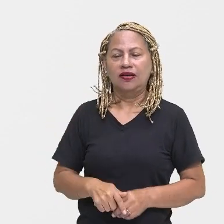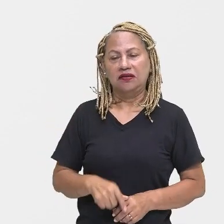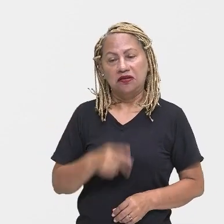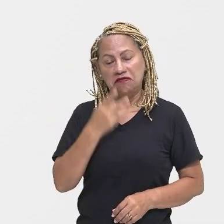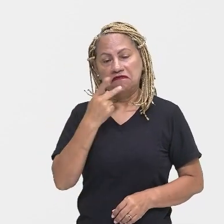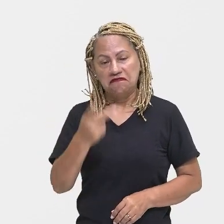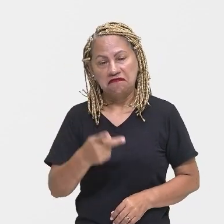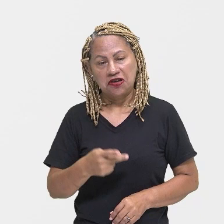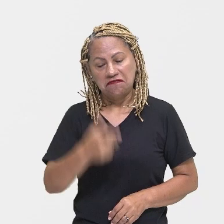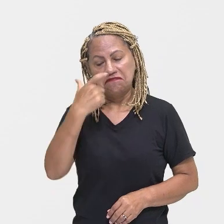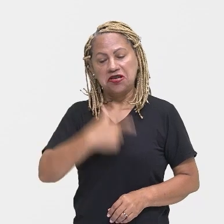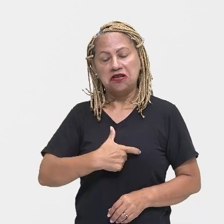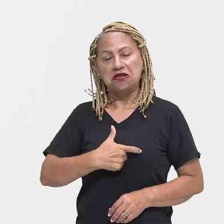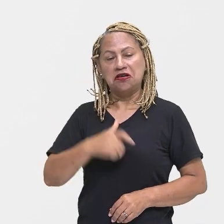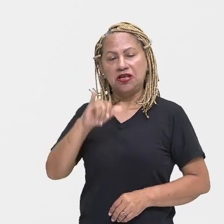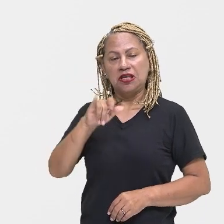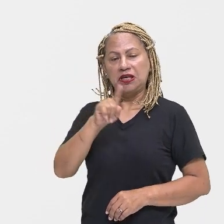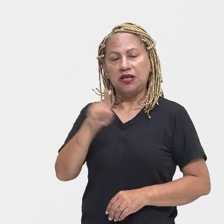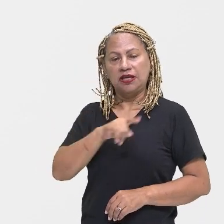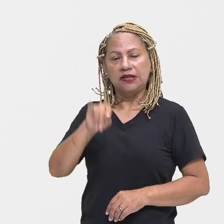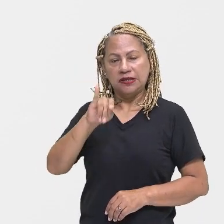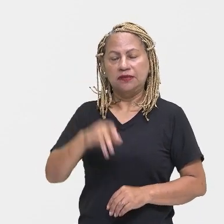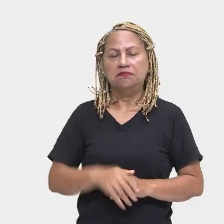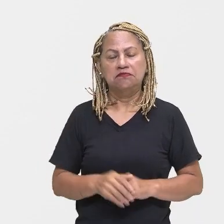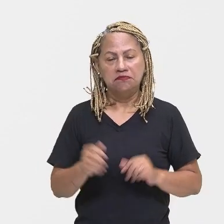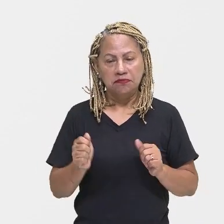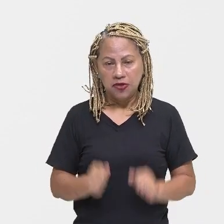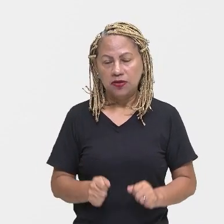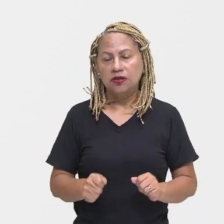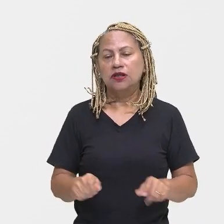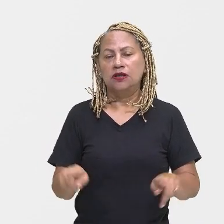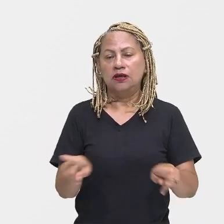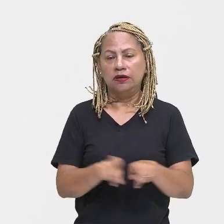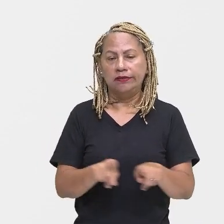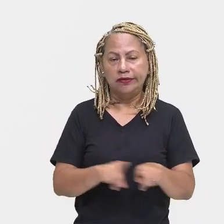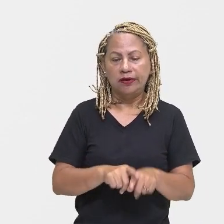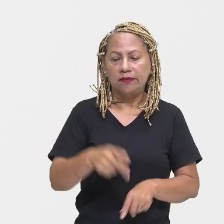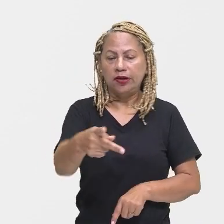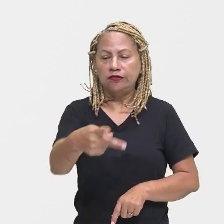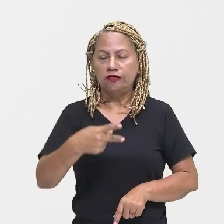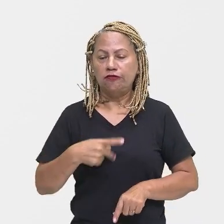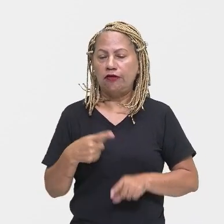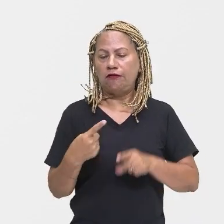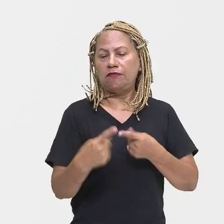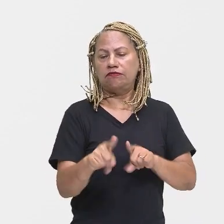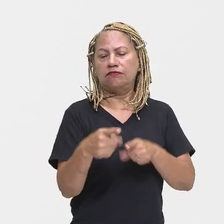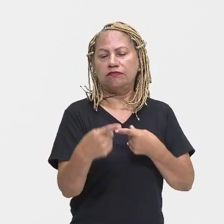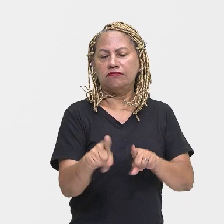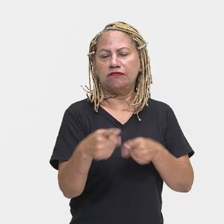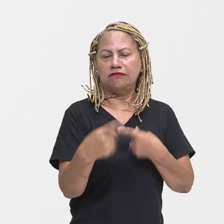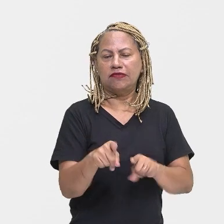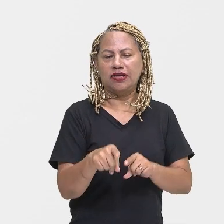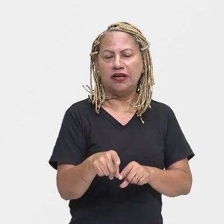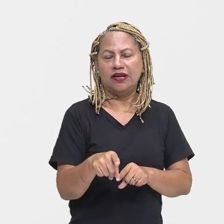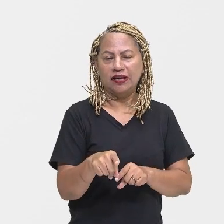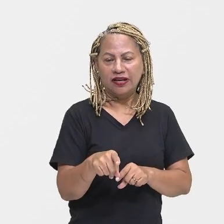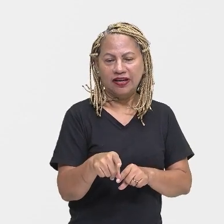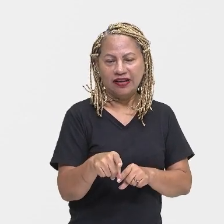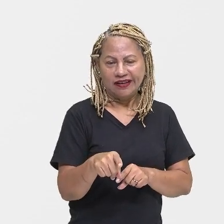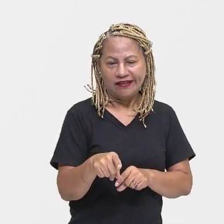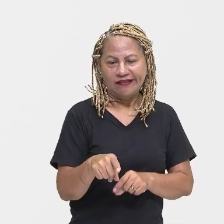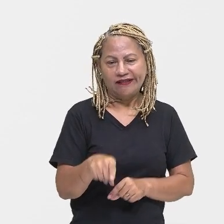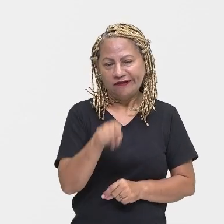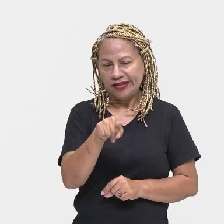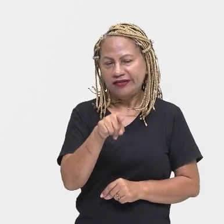outro jogador, né, tá jogando os 2, você pode provocar o outro jogador dizendo que, ó, você foi muito easy.